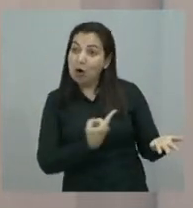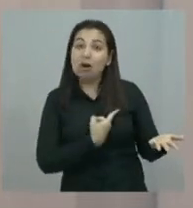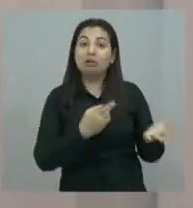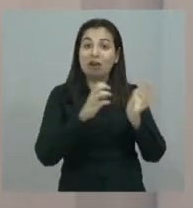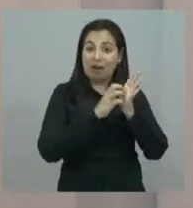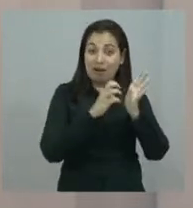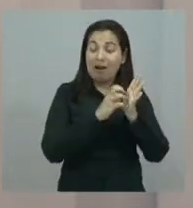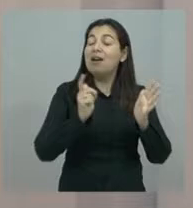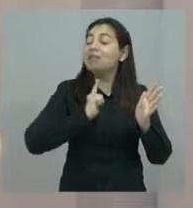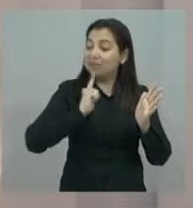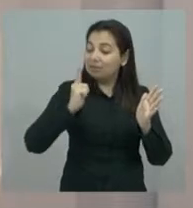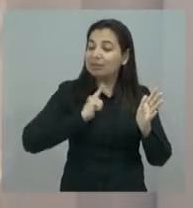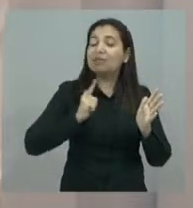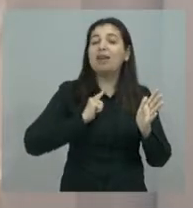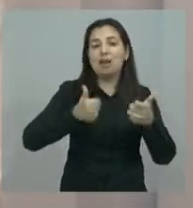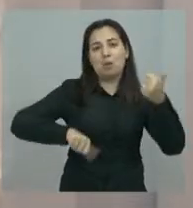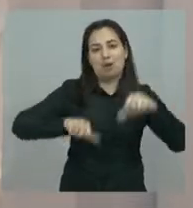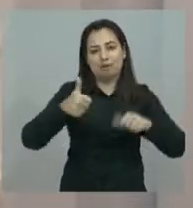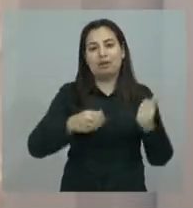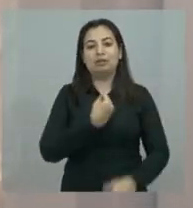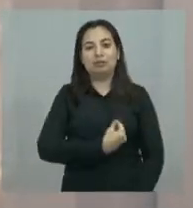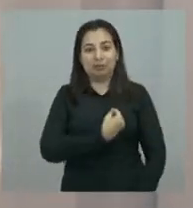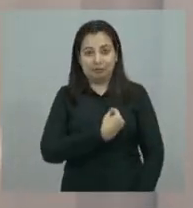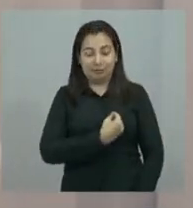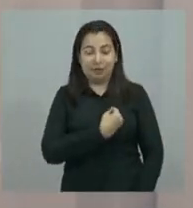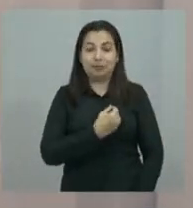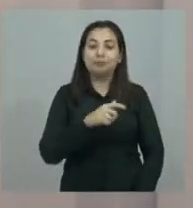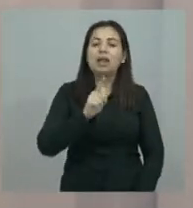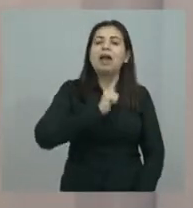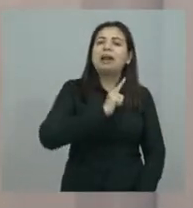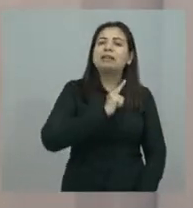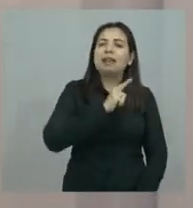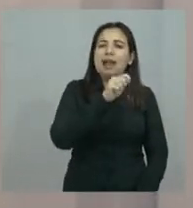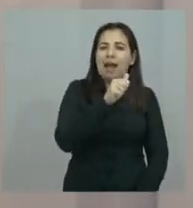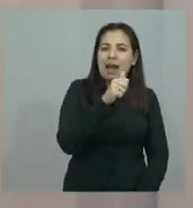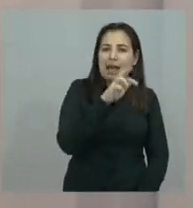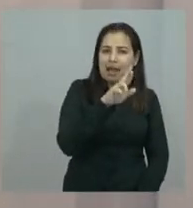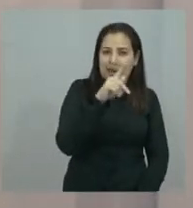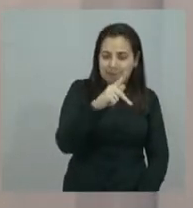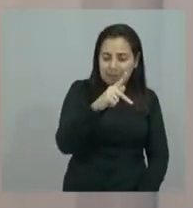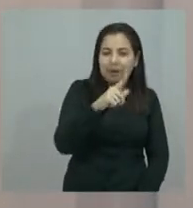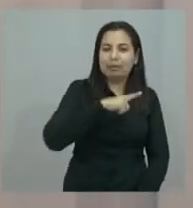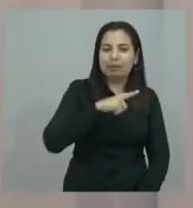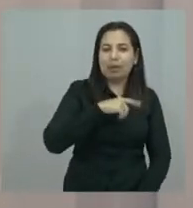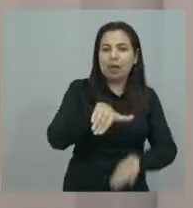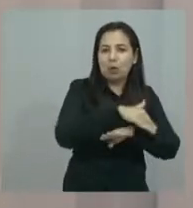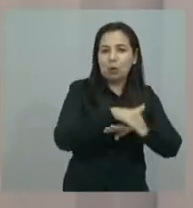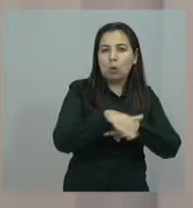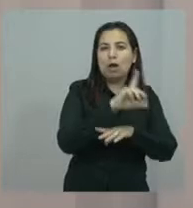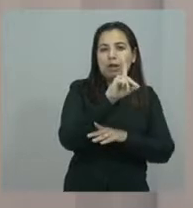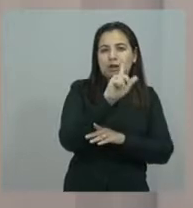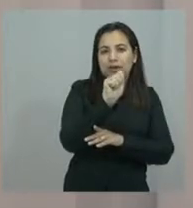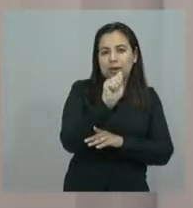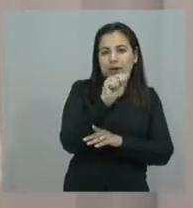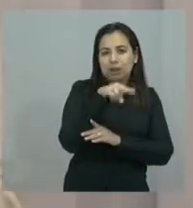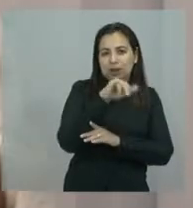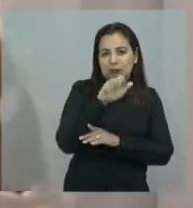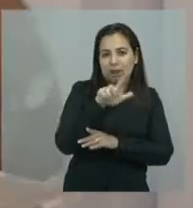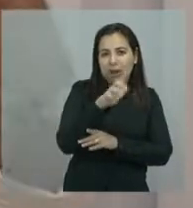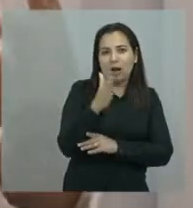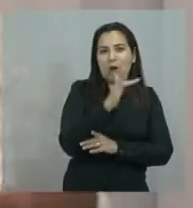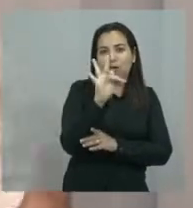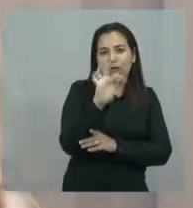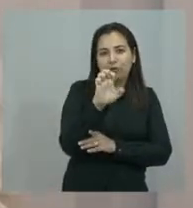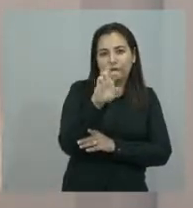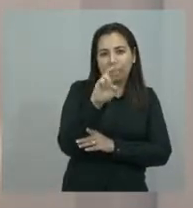medicação. A RNP funciona na rua Damião Fernandes, número 40, para todos vocês que por acaso